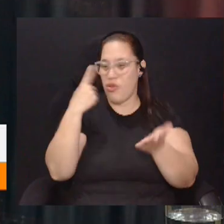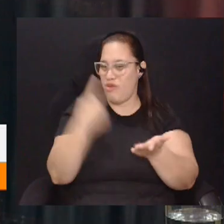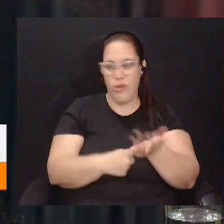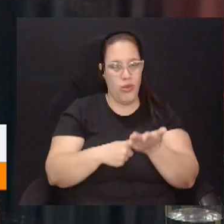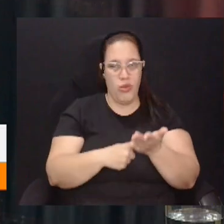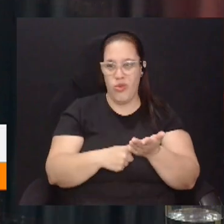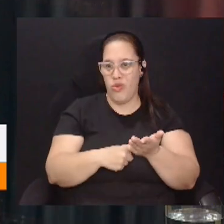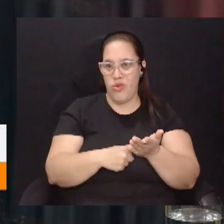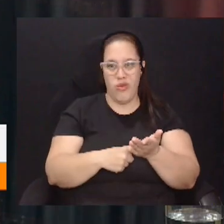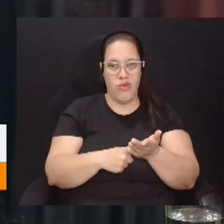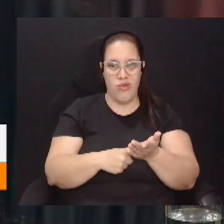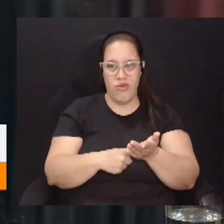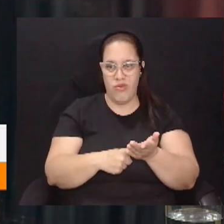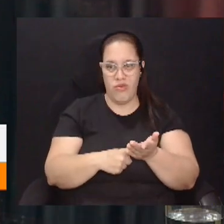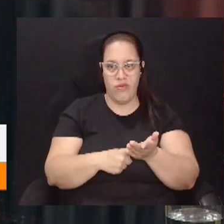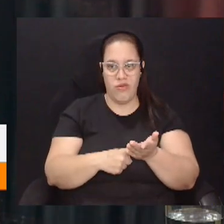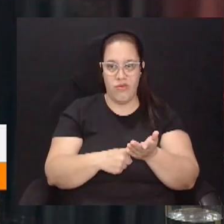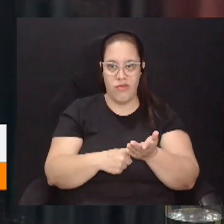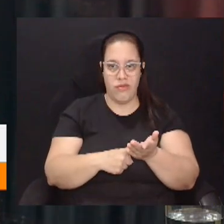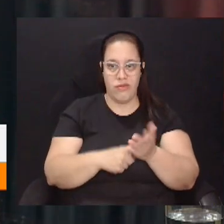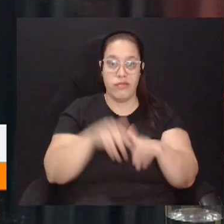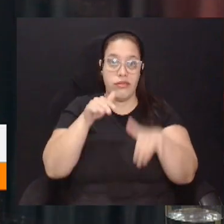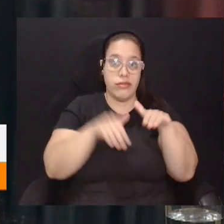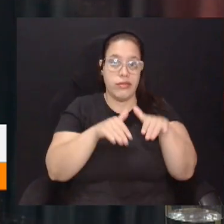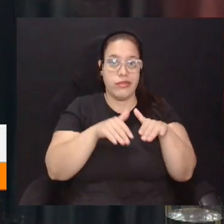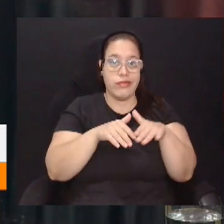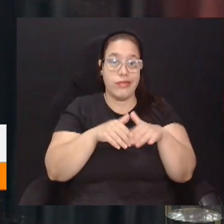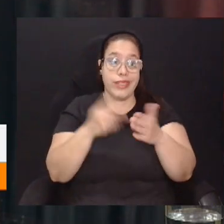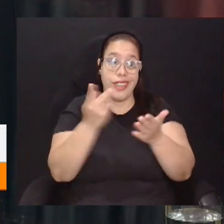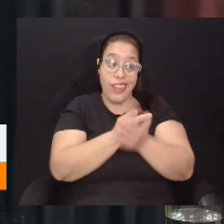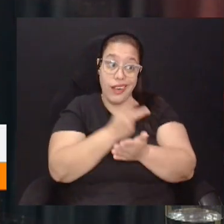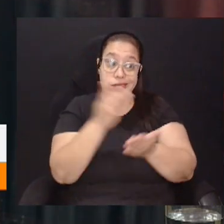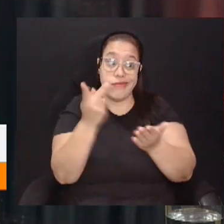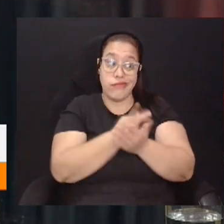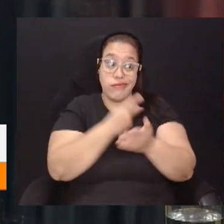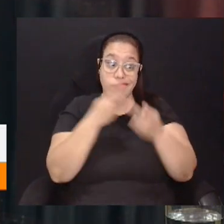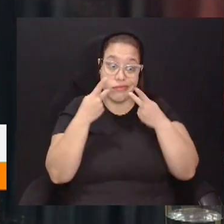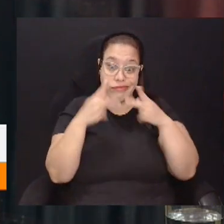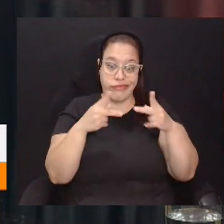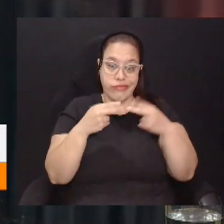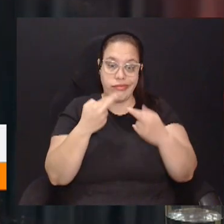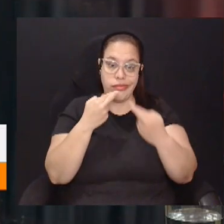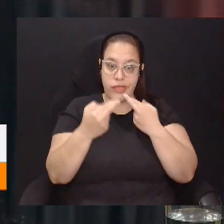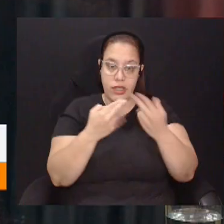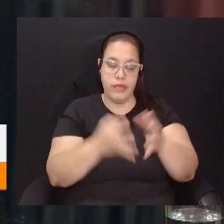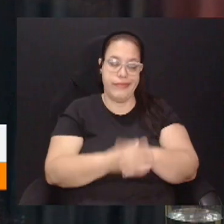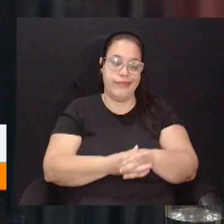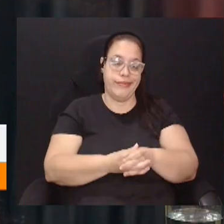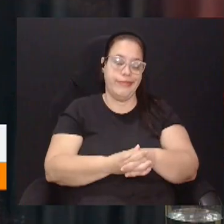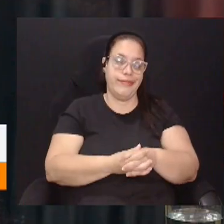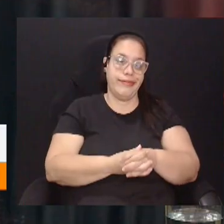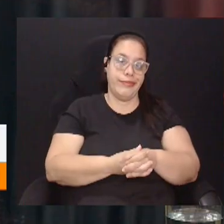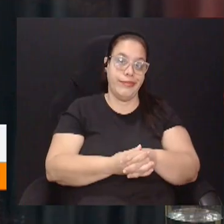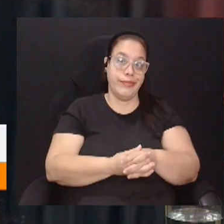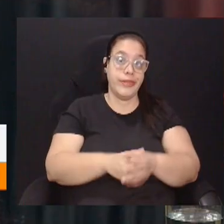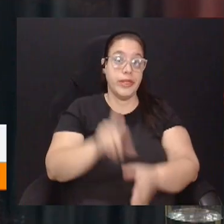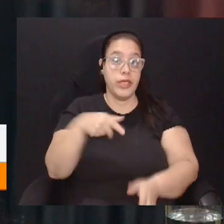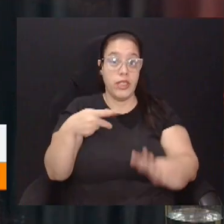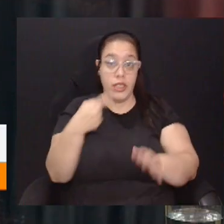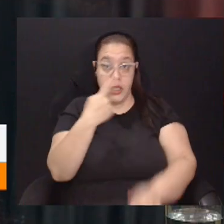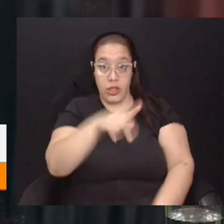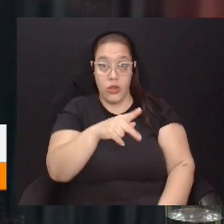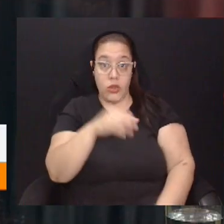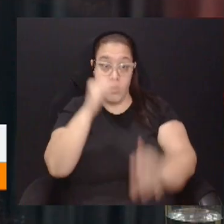ela de alguma forma está profanando essa relação, né, Uhum. que ela mesma julgou que